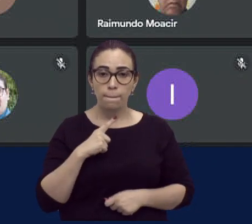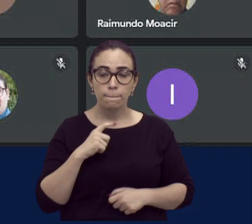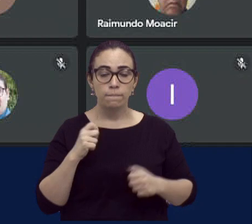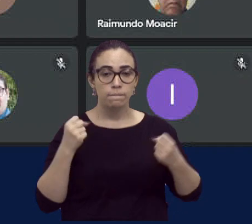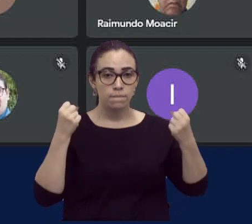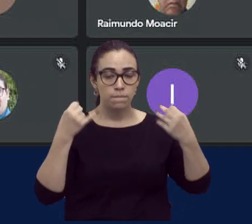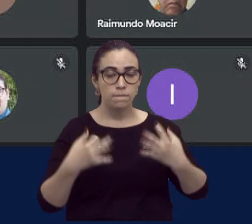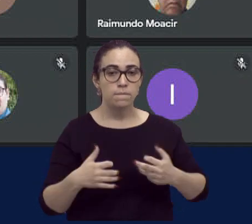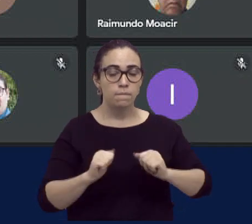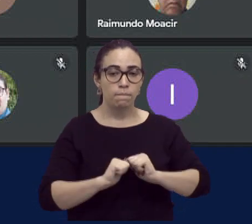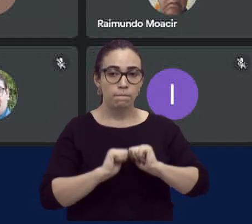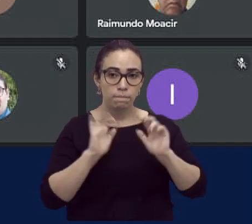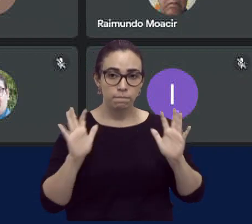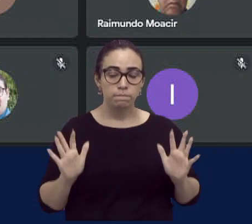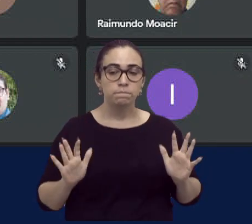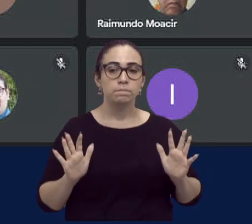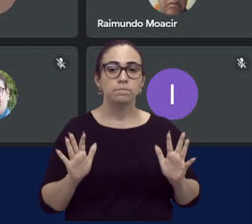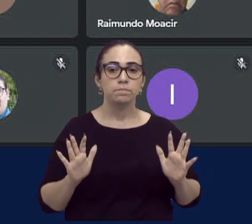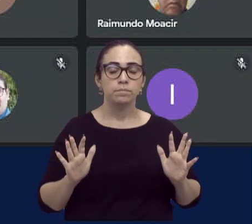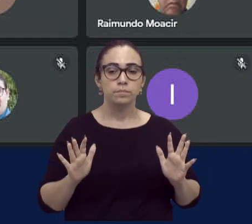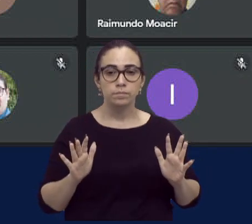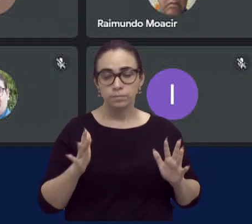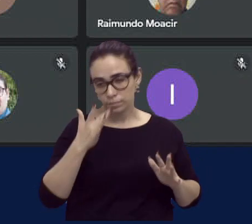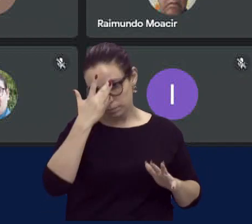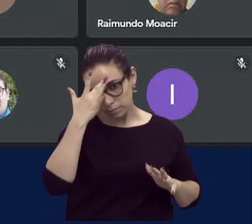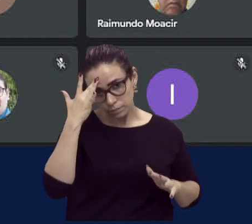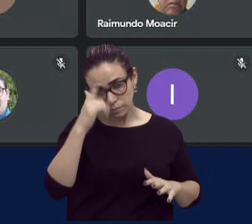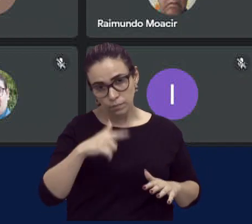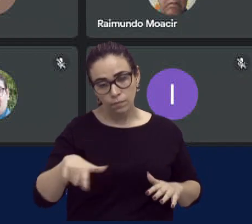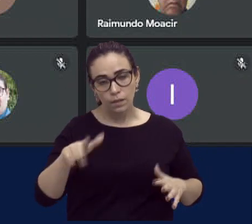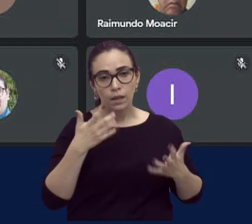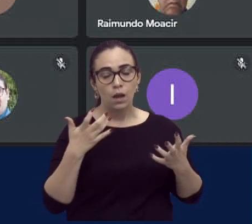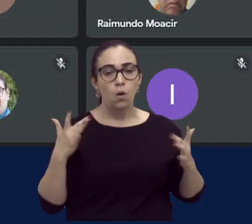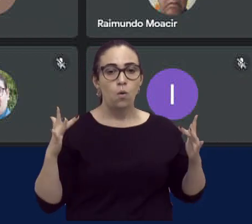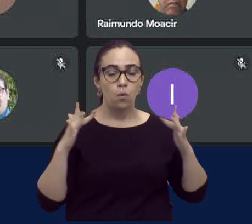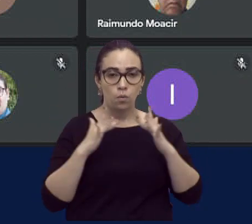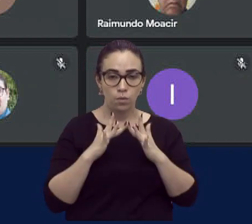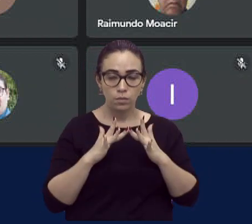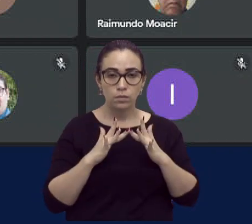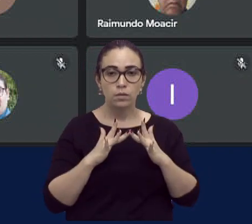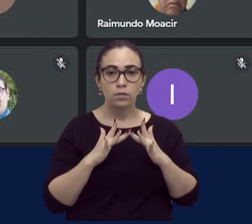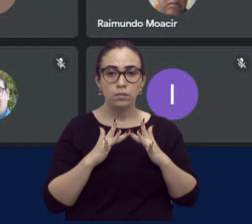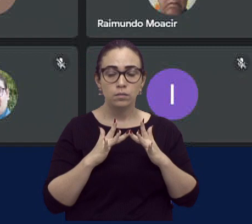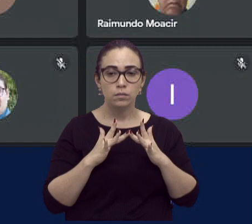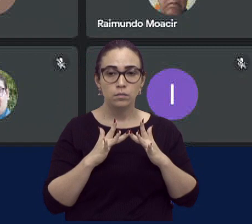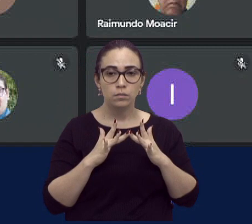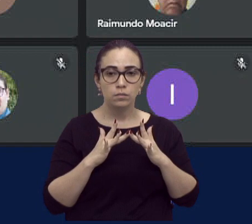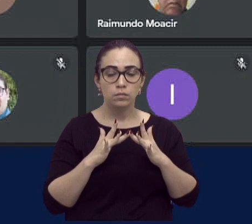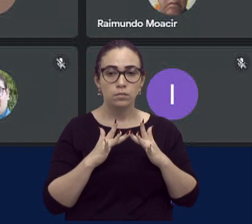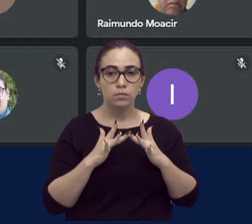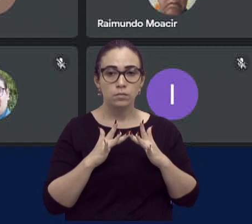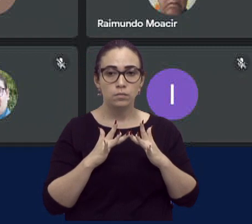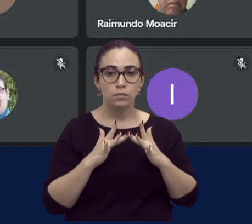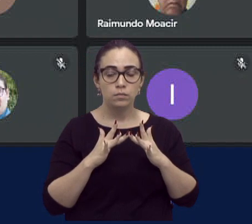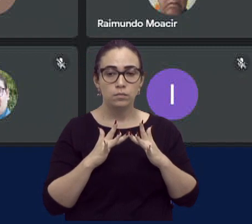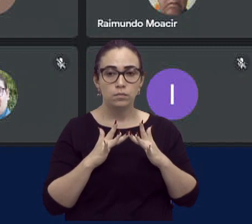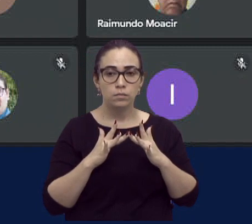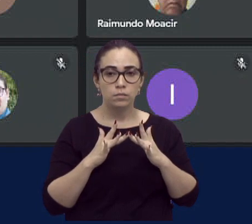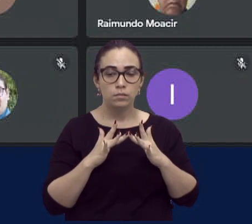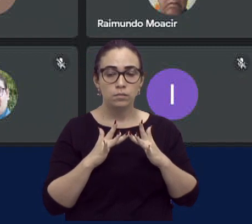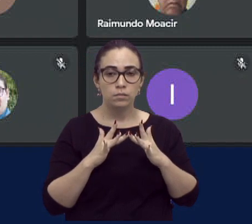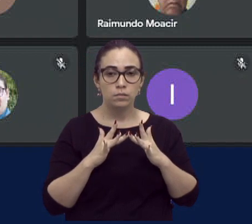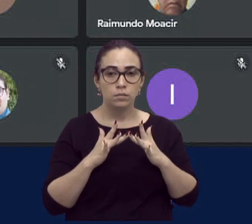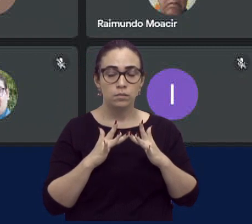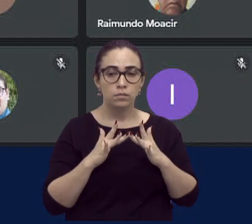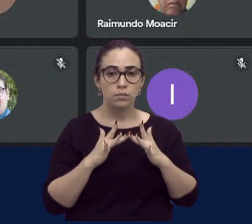esclarecimento nessa área e algum colaborador fizer contato direto com você, direcione a mim, certo? Ou seja, é como